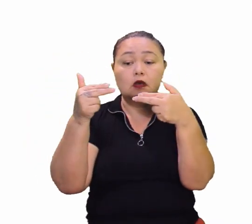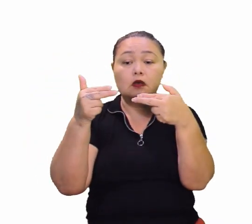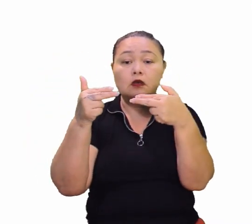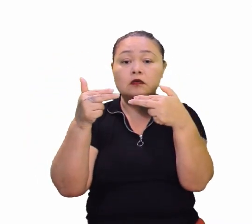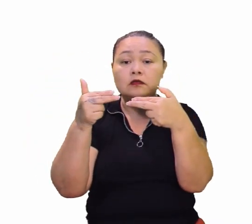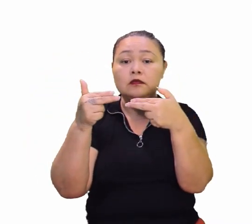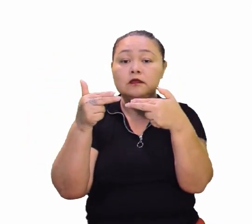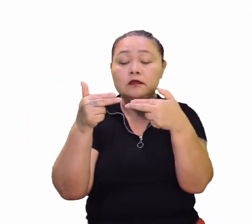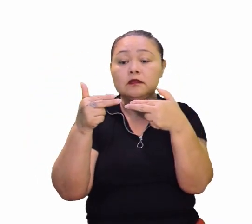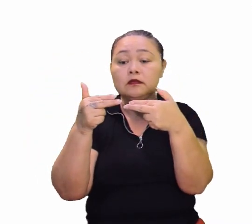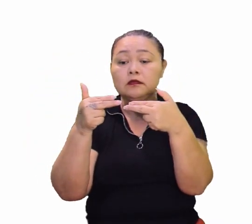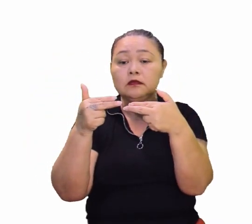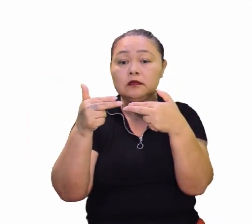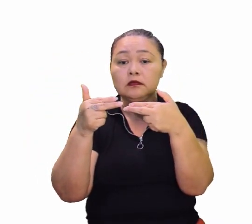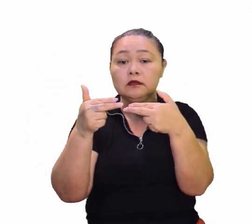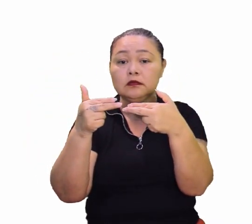Ascendentes,